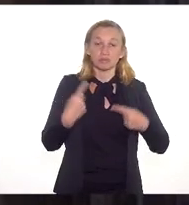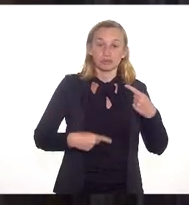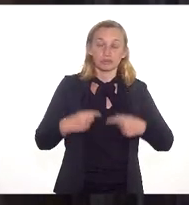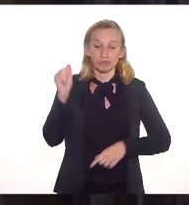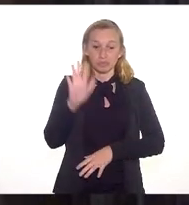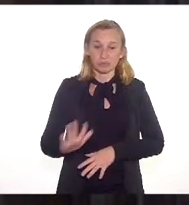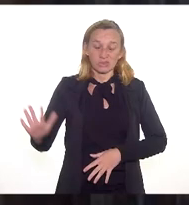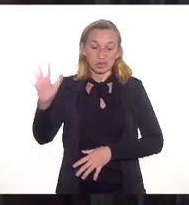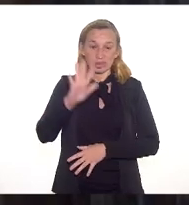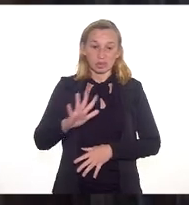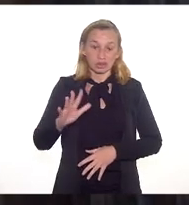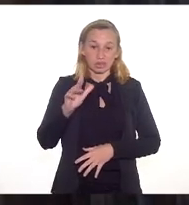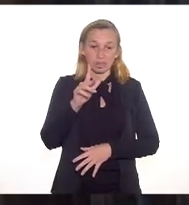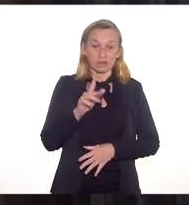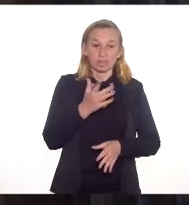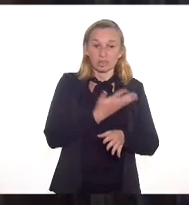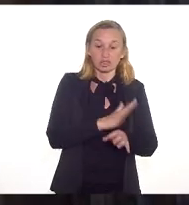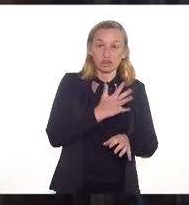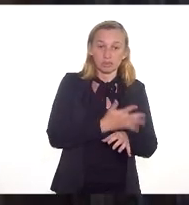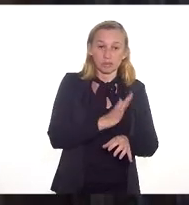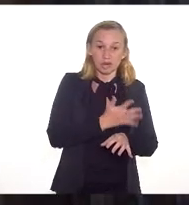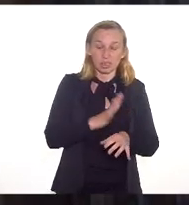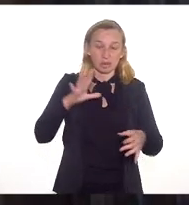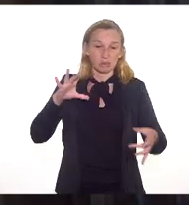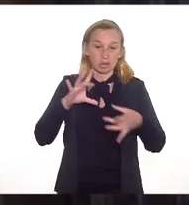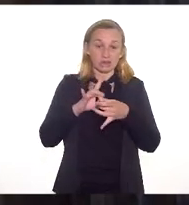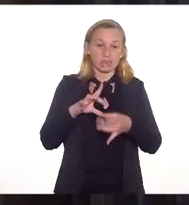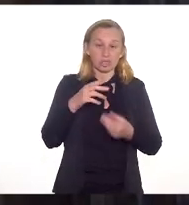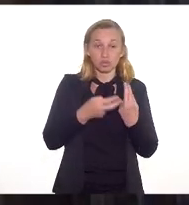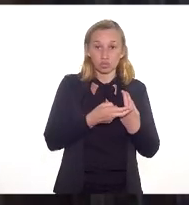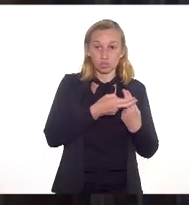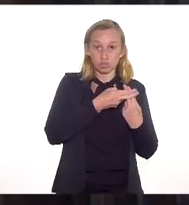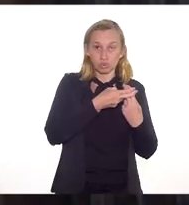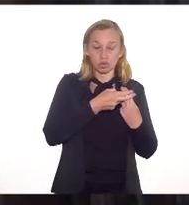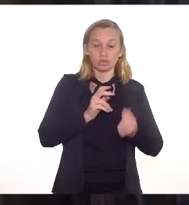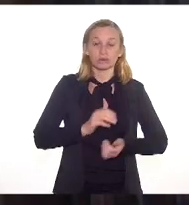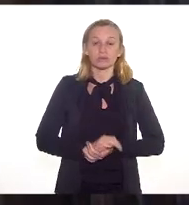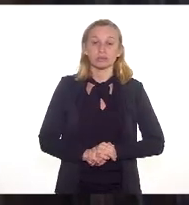práticas integrativas ou complementares no SUS.